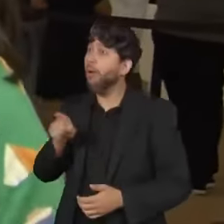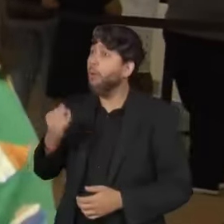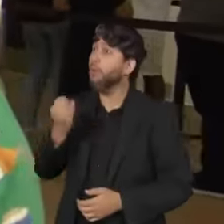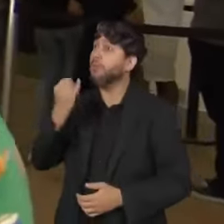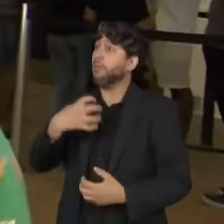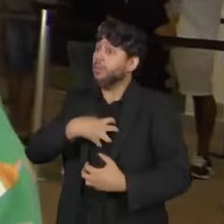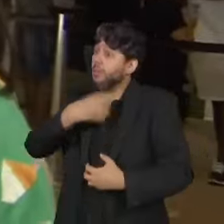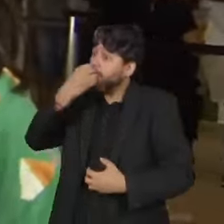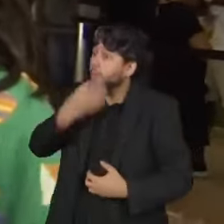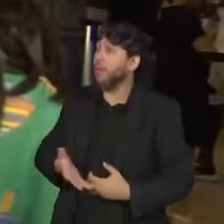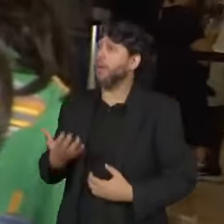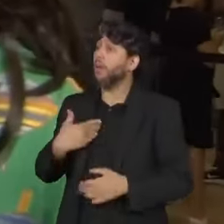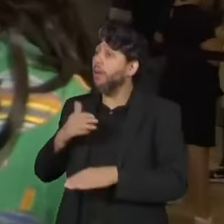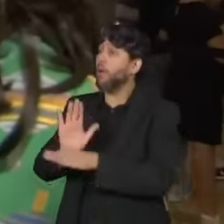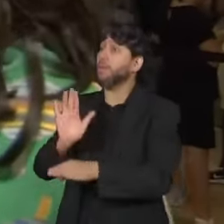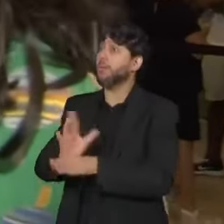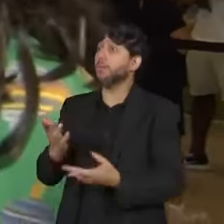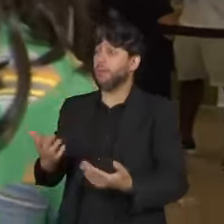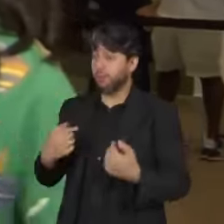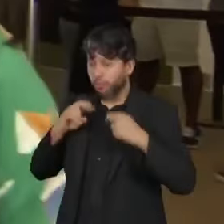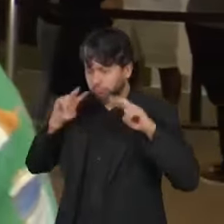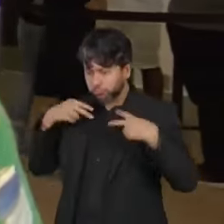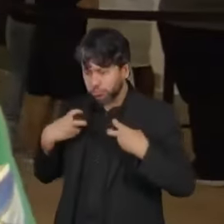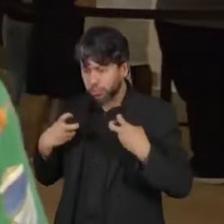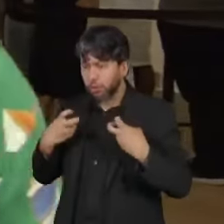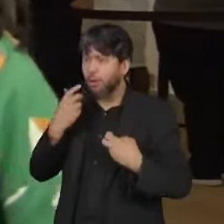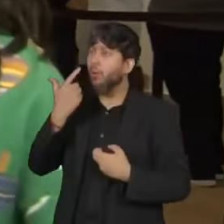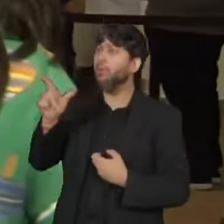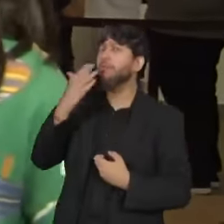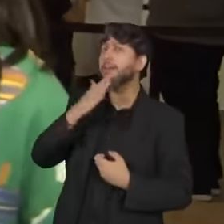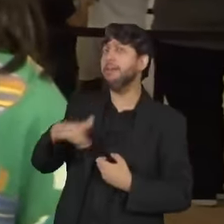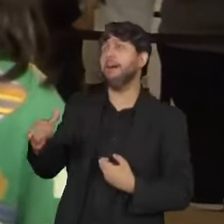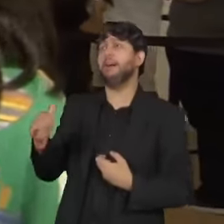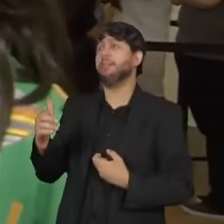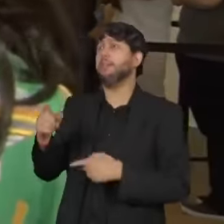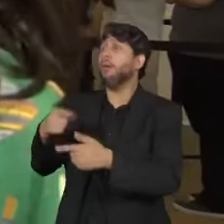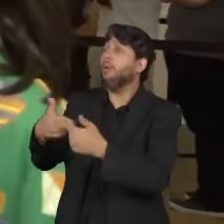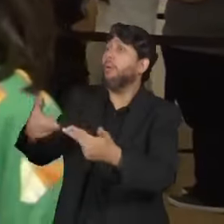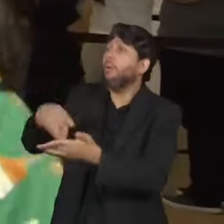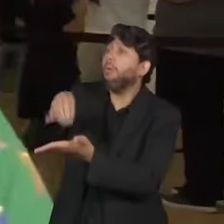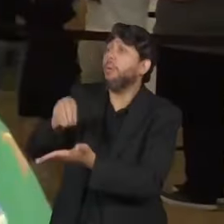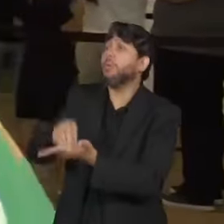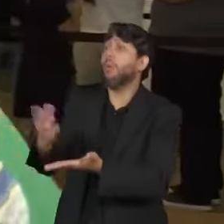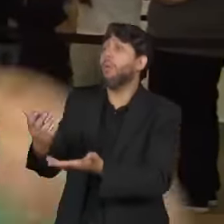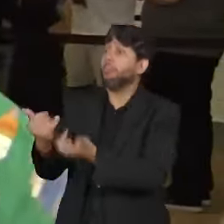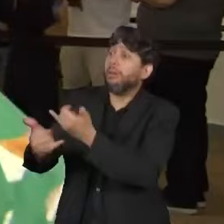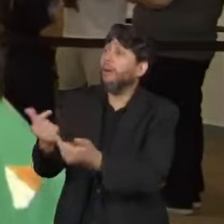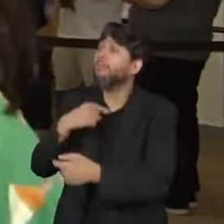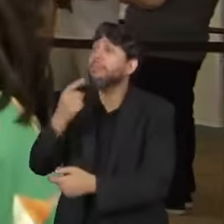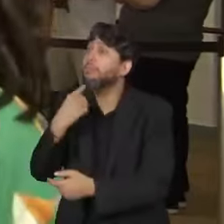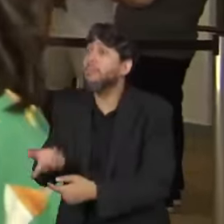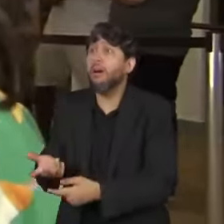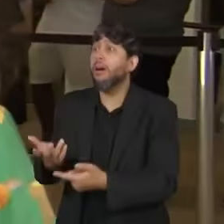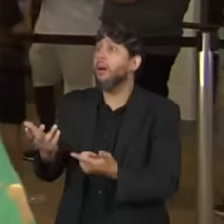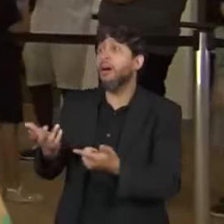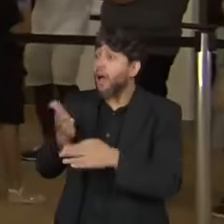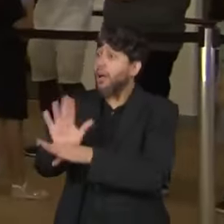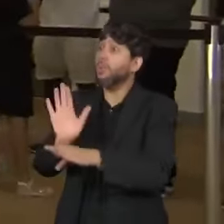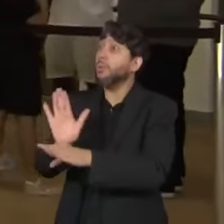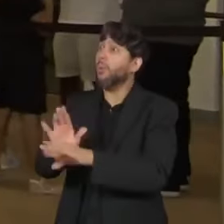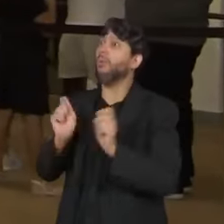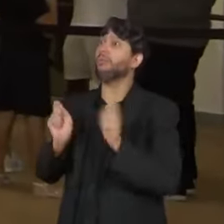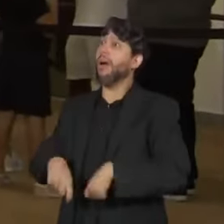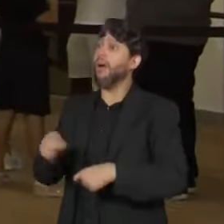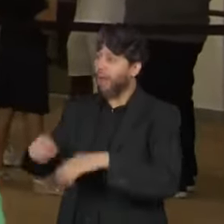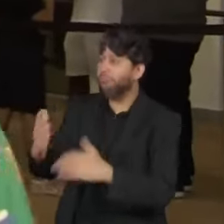sinto muito bem dando isso, imaginando que crianças que não têm coisas para poder fazer ou para poder criar, dar uma ajuda e elas